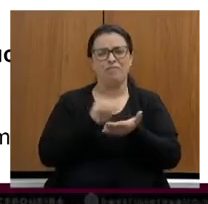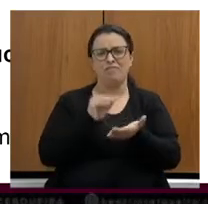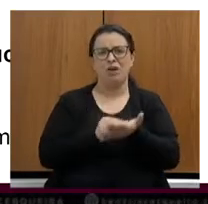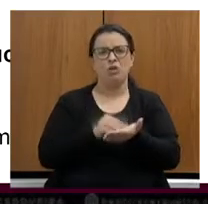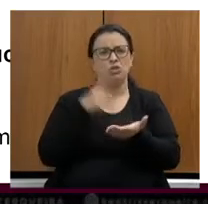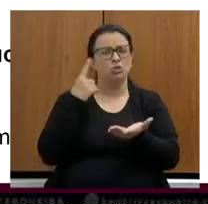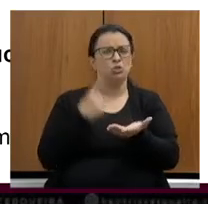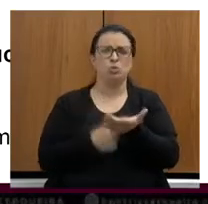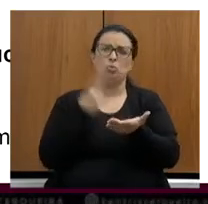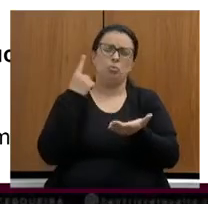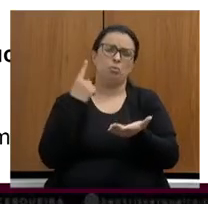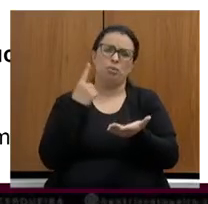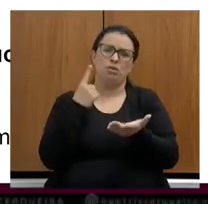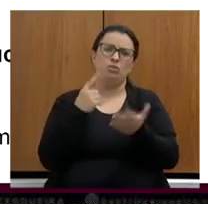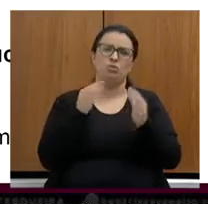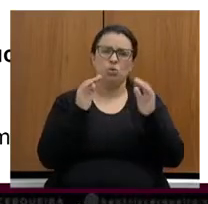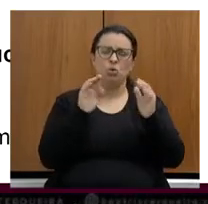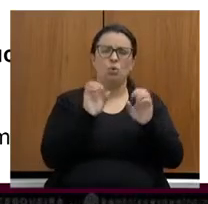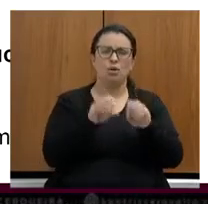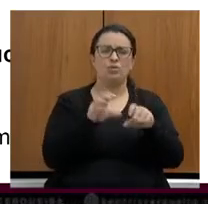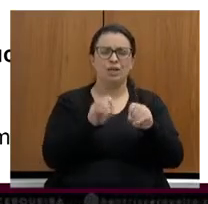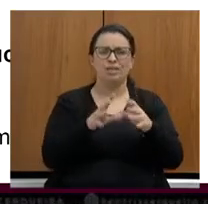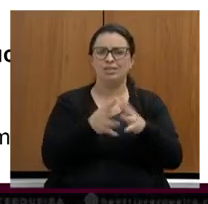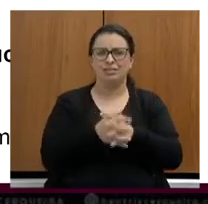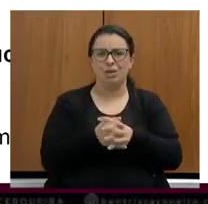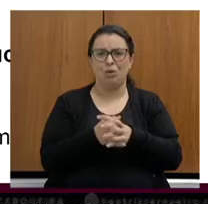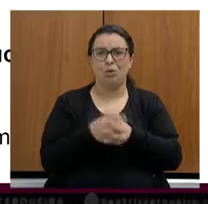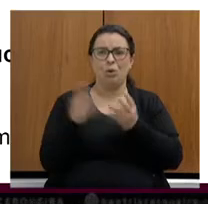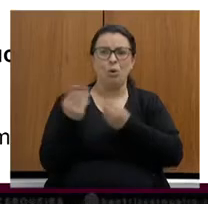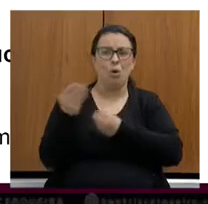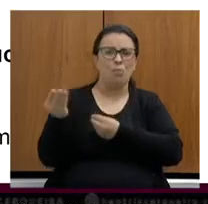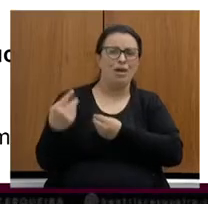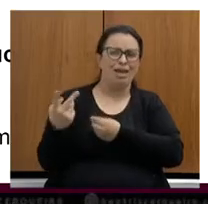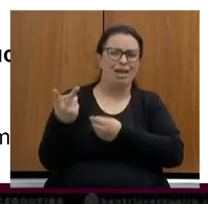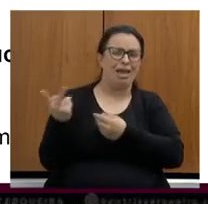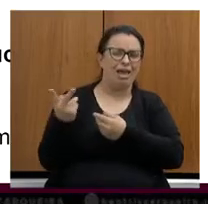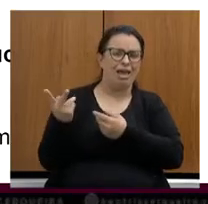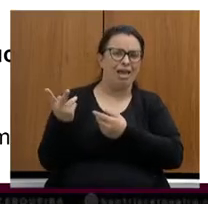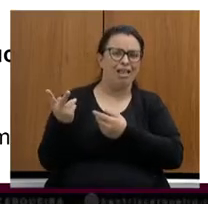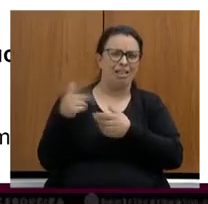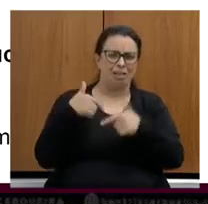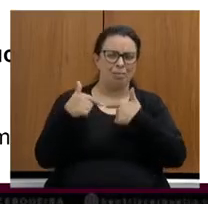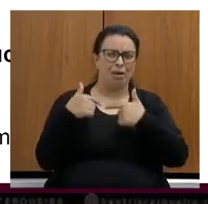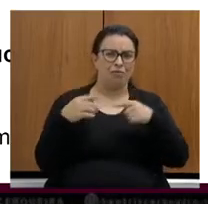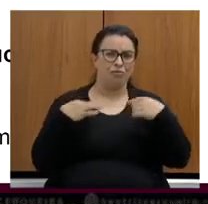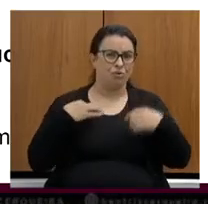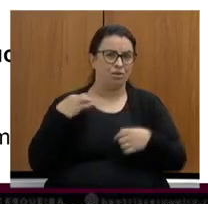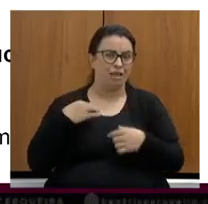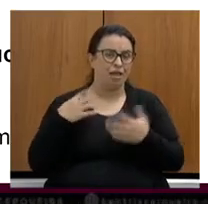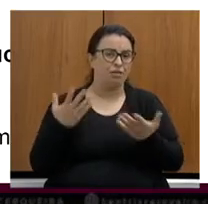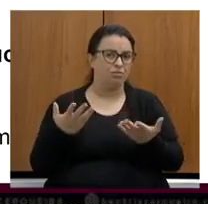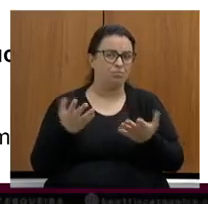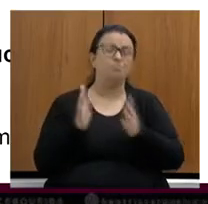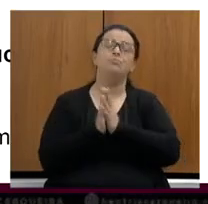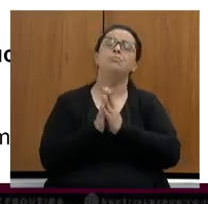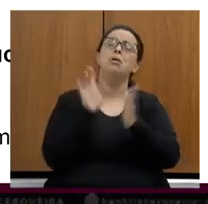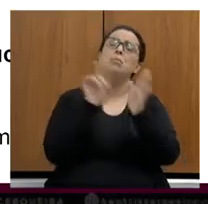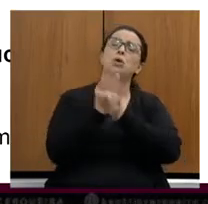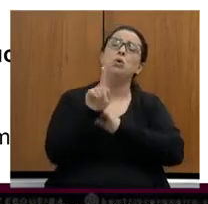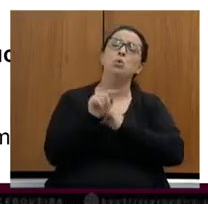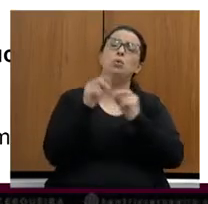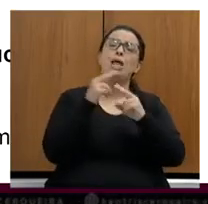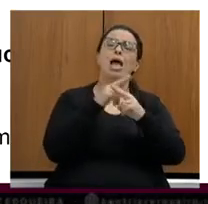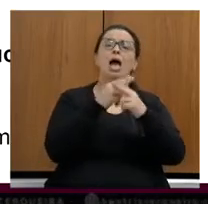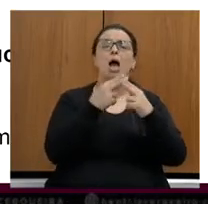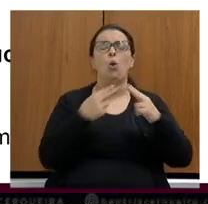forma voluntária né é eu faço ideia esse voluntariado Mas por que que é o em da unimonte os institutos federais a